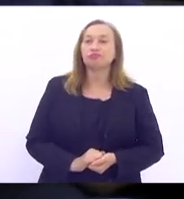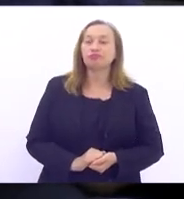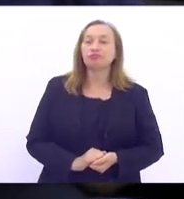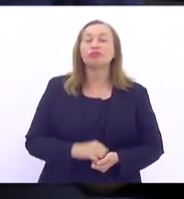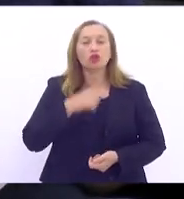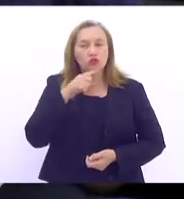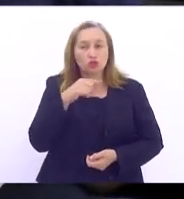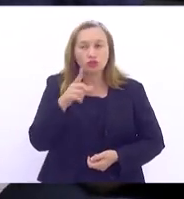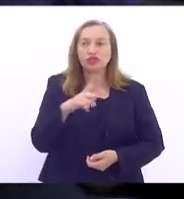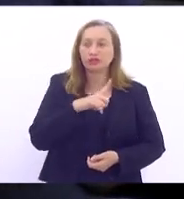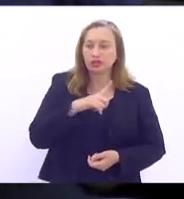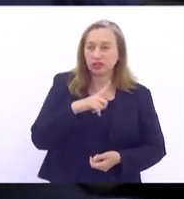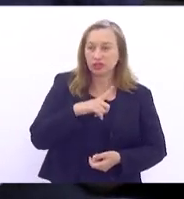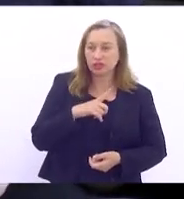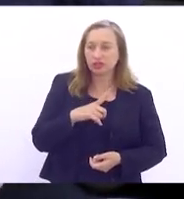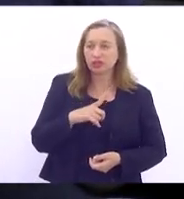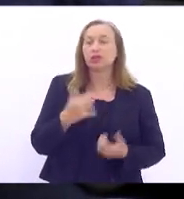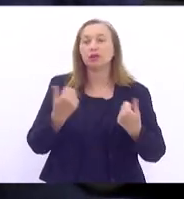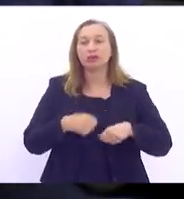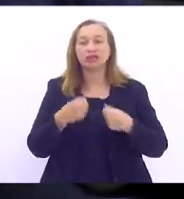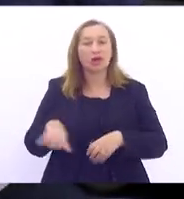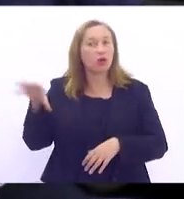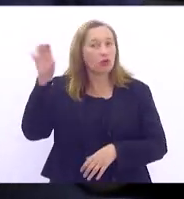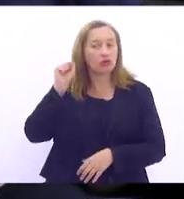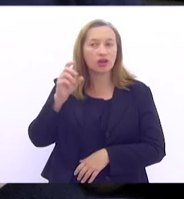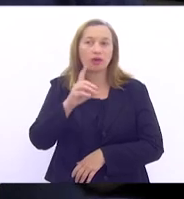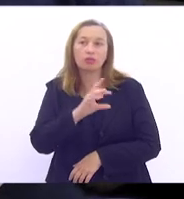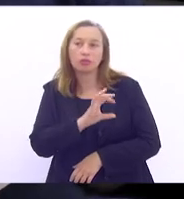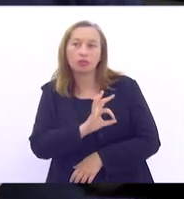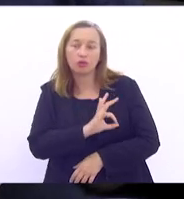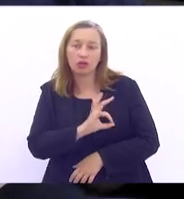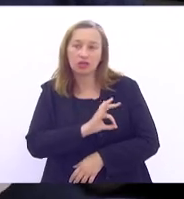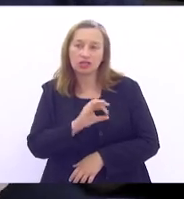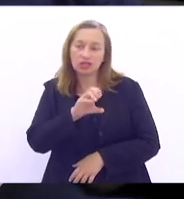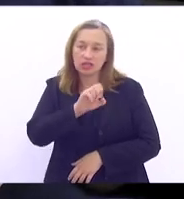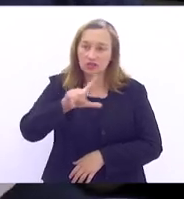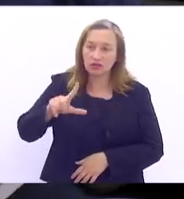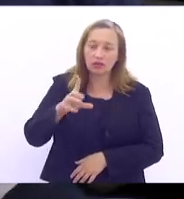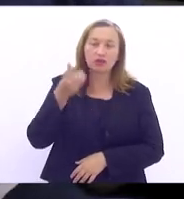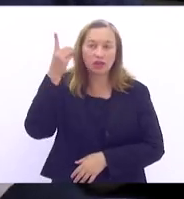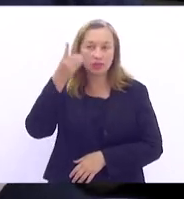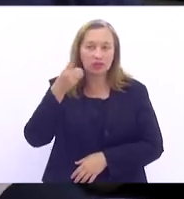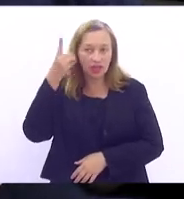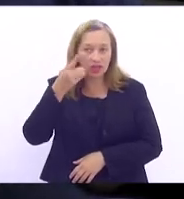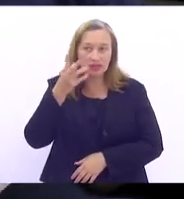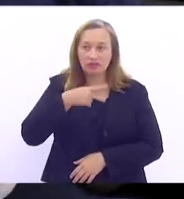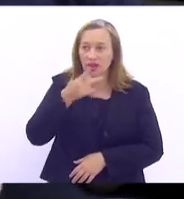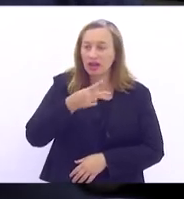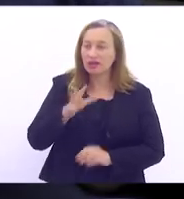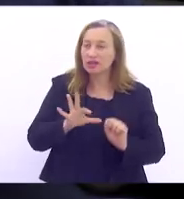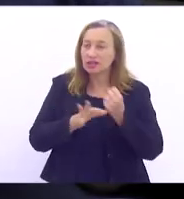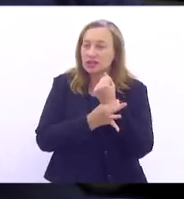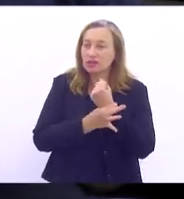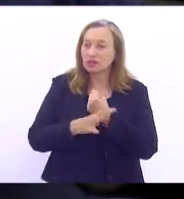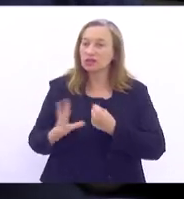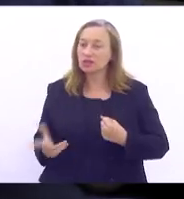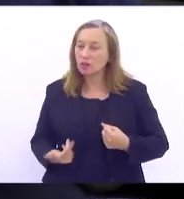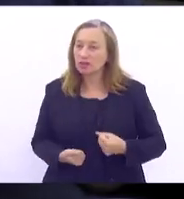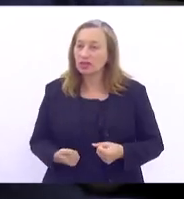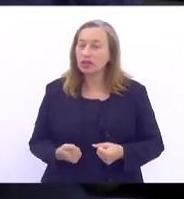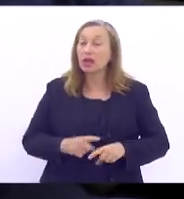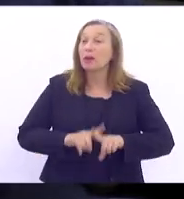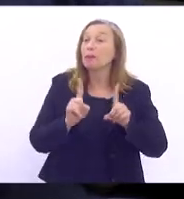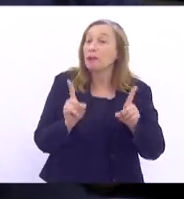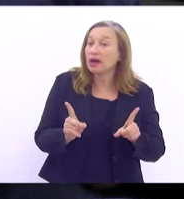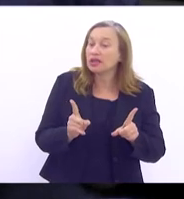Tinha dúvidas do mérito, né, acho que a gente teria que ouvir a Polícia Civil se aquele padrão que o deputado apontava, né, era o padrão de segurança adequado.